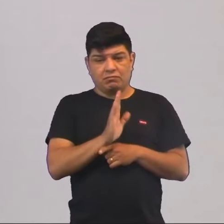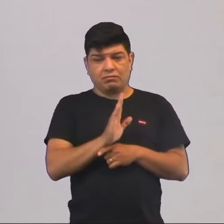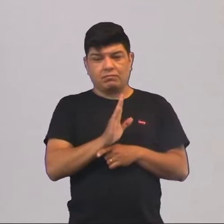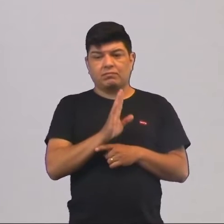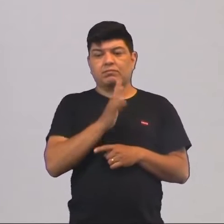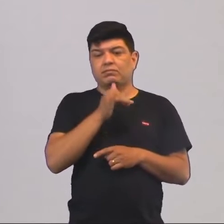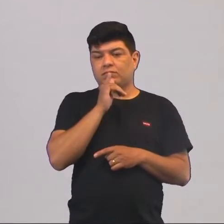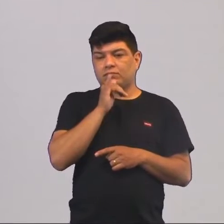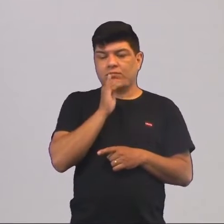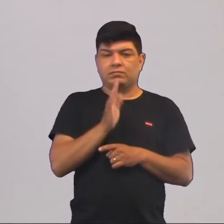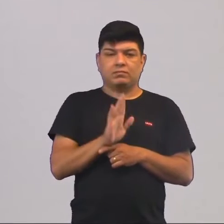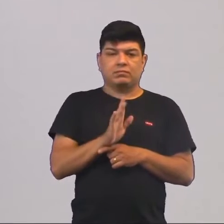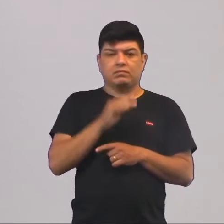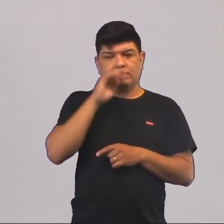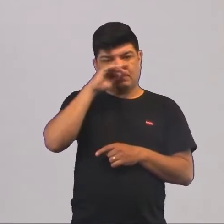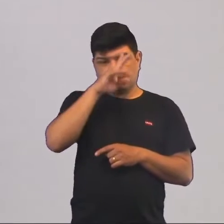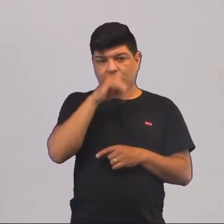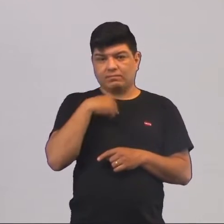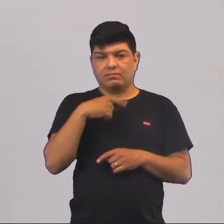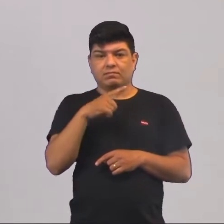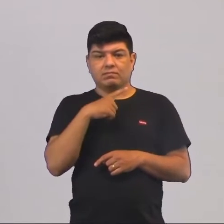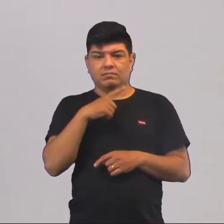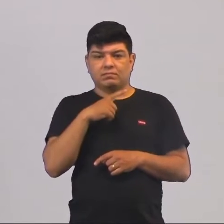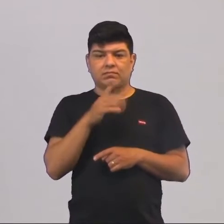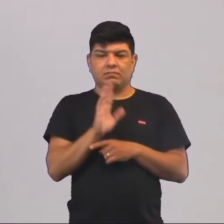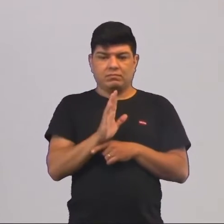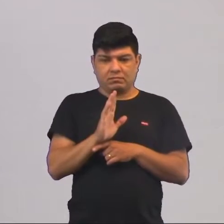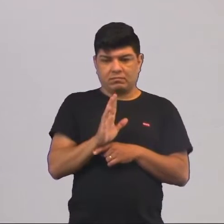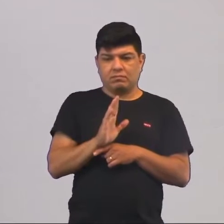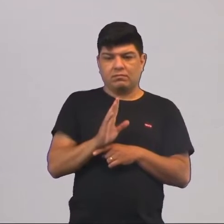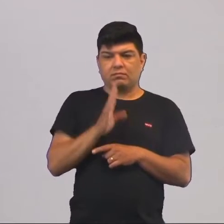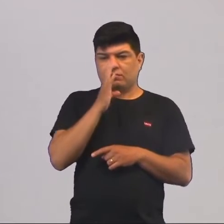por exemplo. Vamos supor que você baixou um filme,